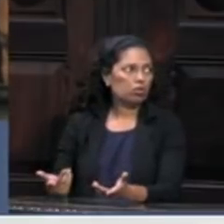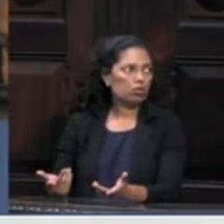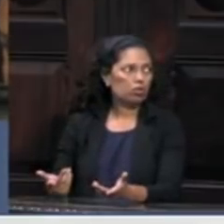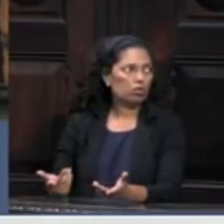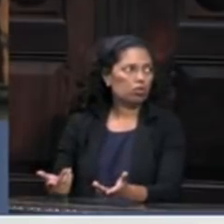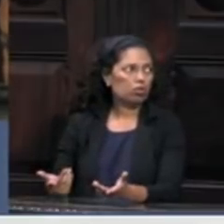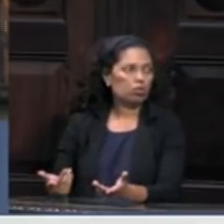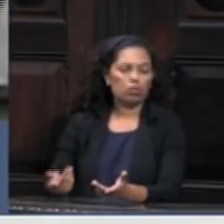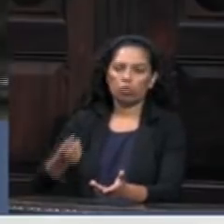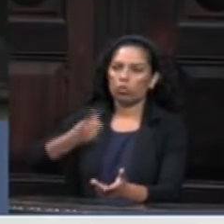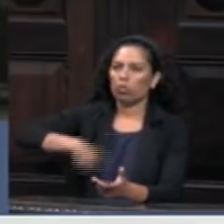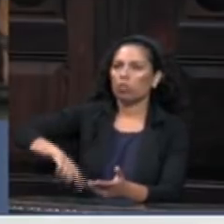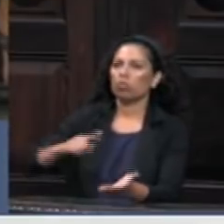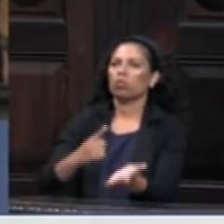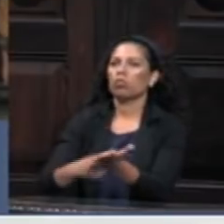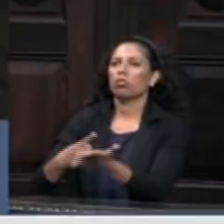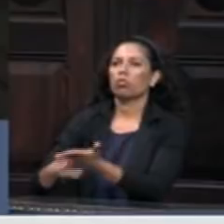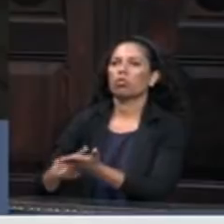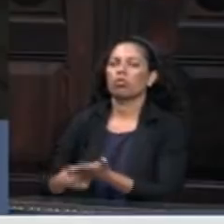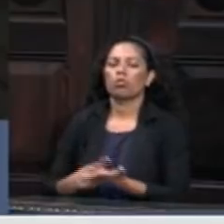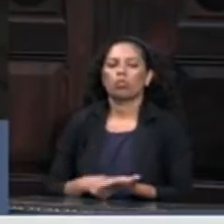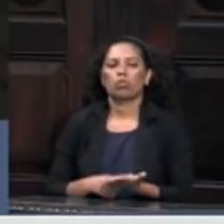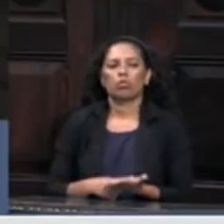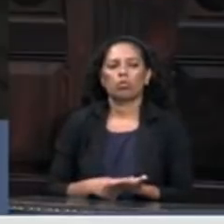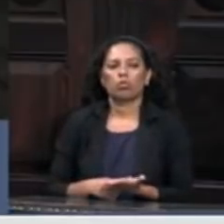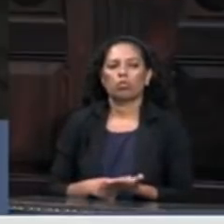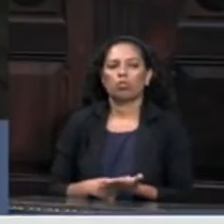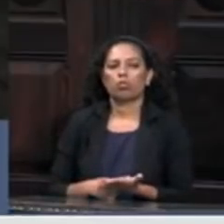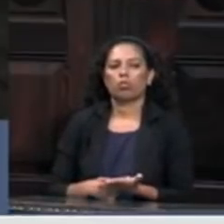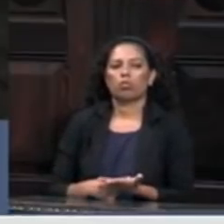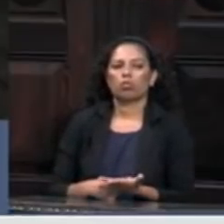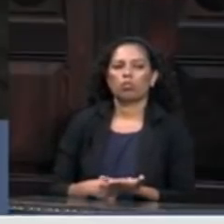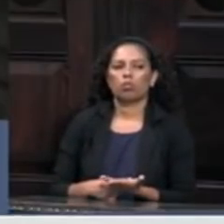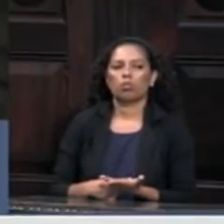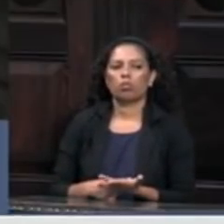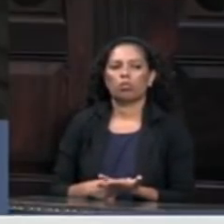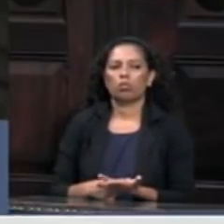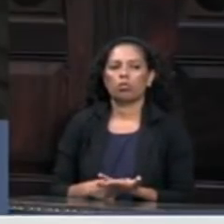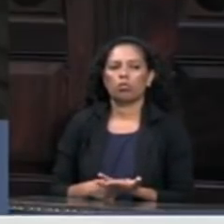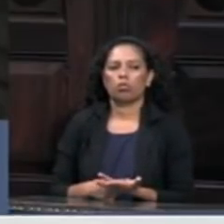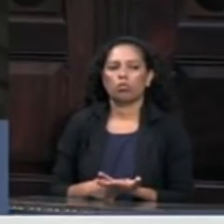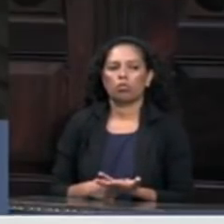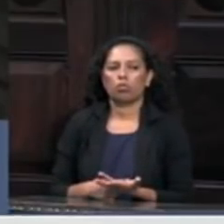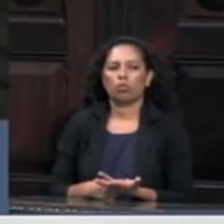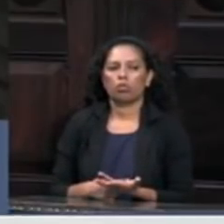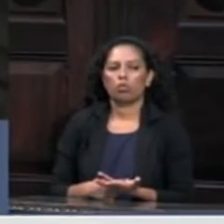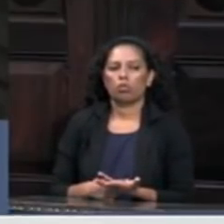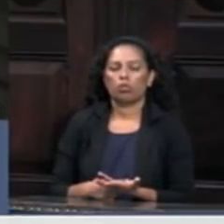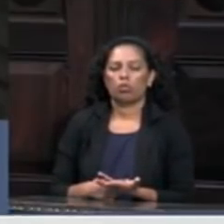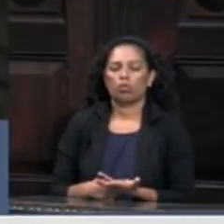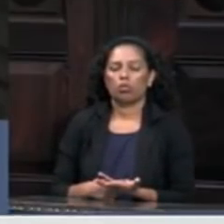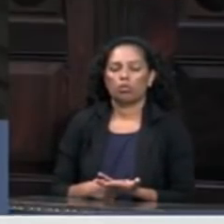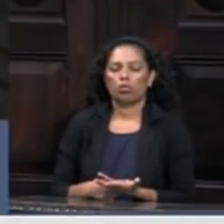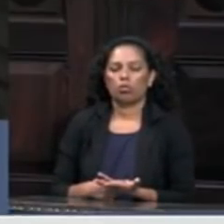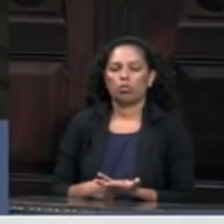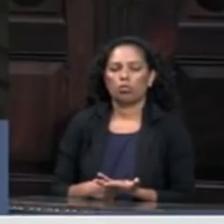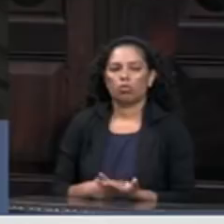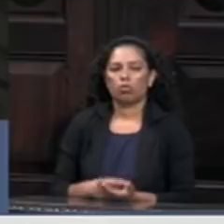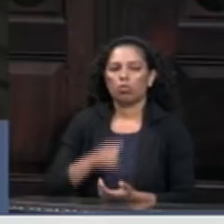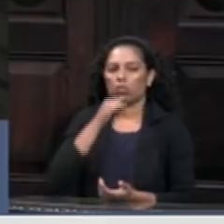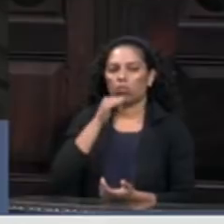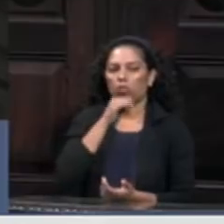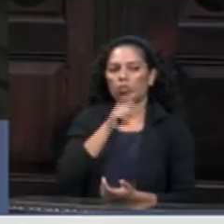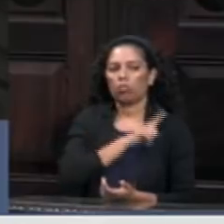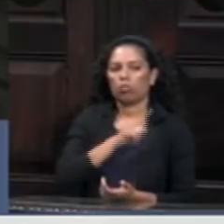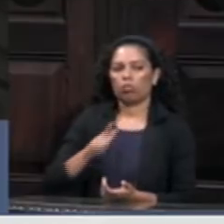estamos negociando justamente. Continua sendo mais alto que Minas e São Paulo. Pode nem botar no percentual mais alto dos estados vizinhos. O governo